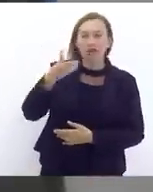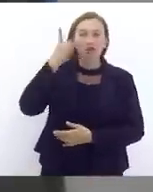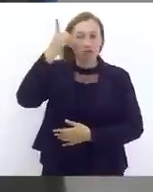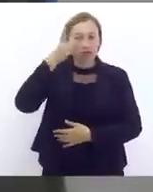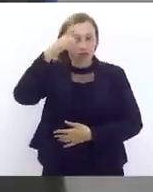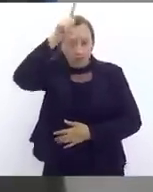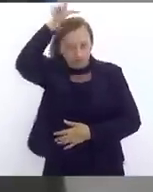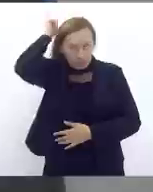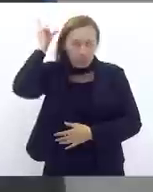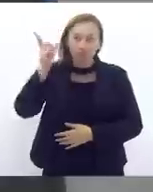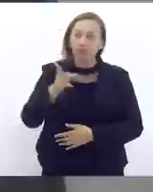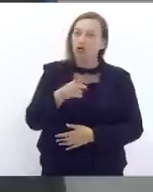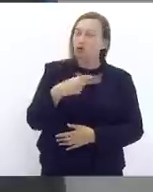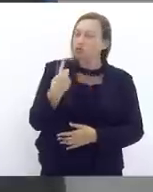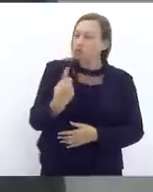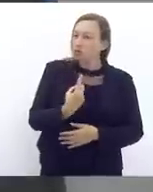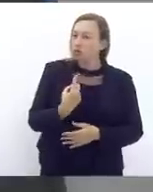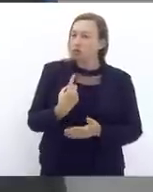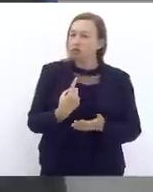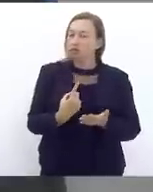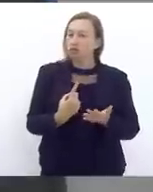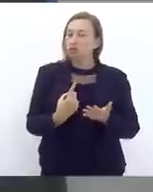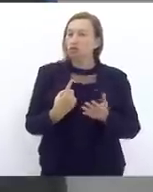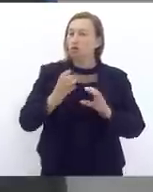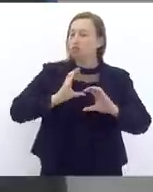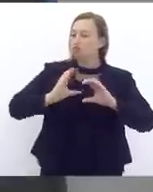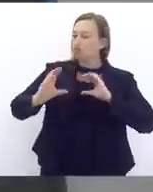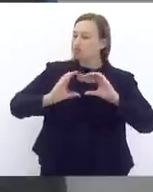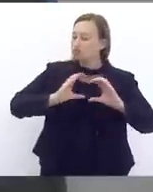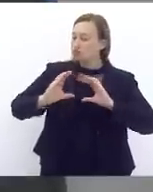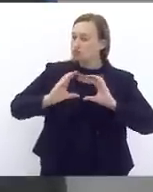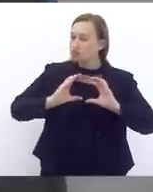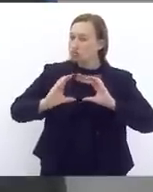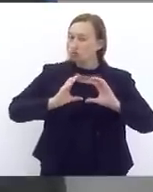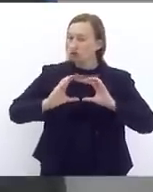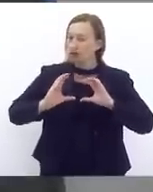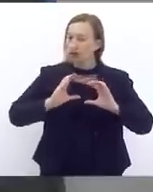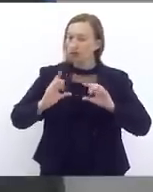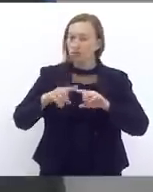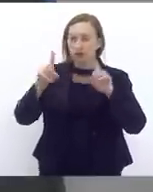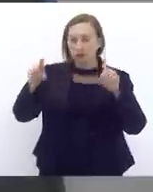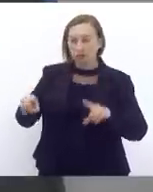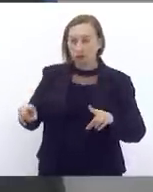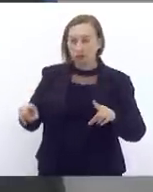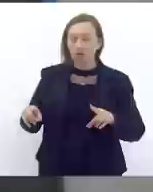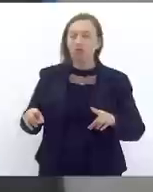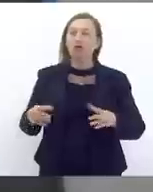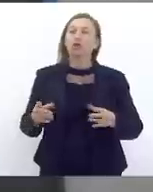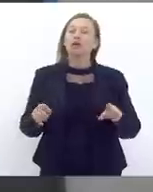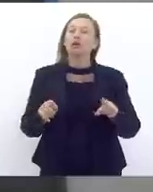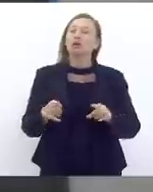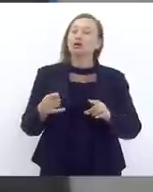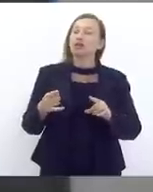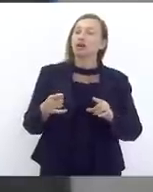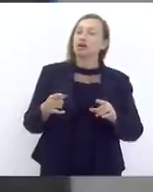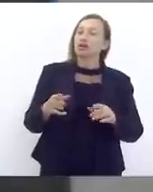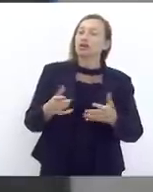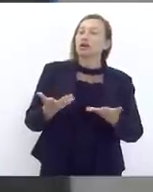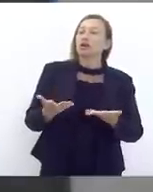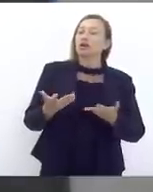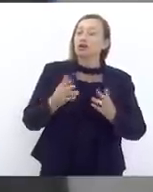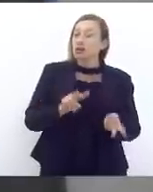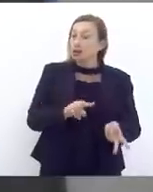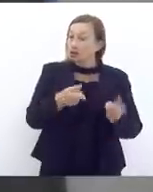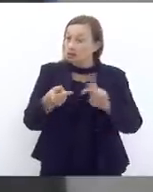Luiz Paulo da gente estabelecer aqui um canal de interlocução com os servidores para que a gente possa receber essa demanda e